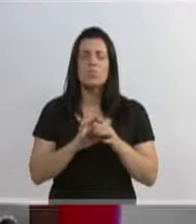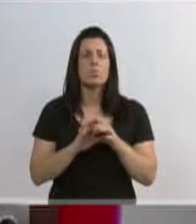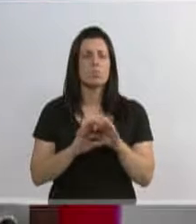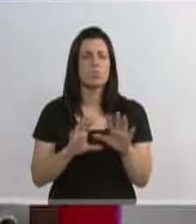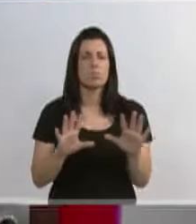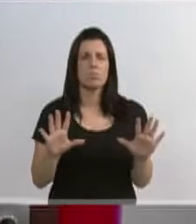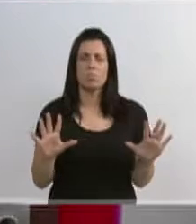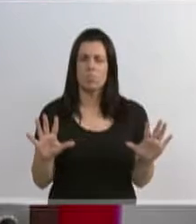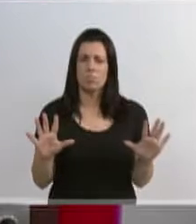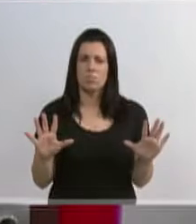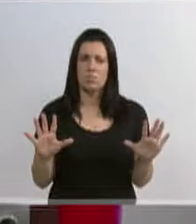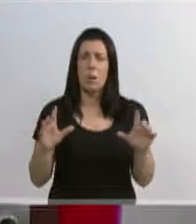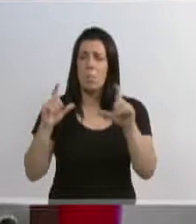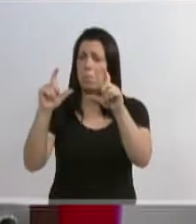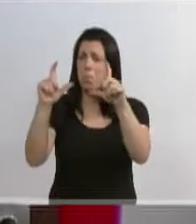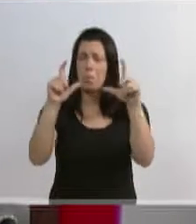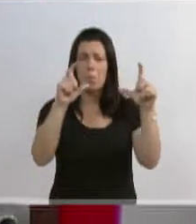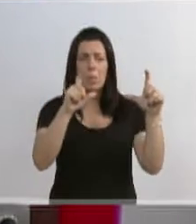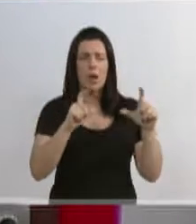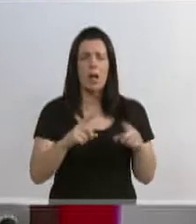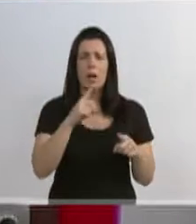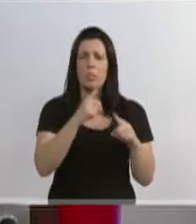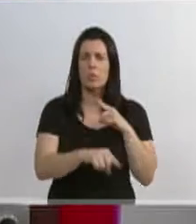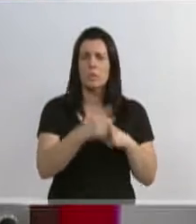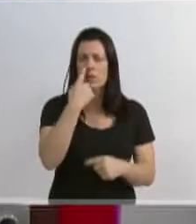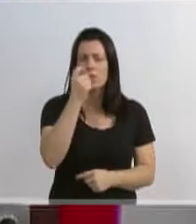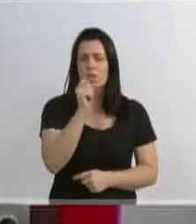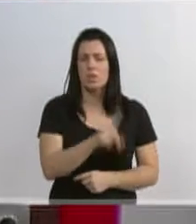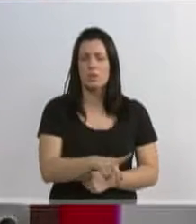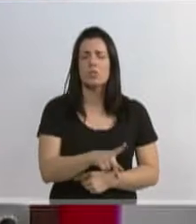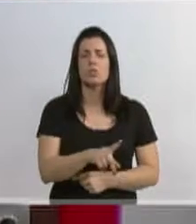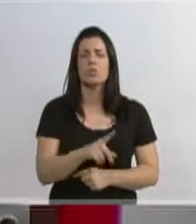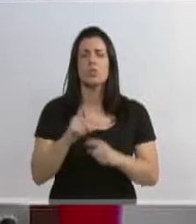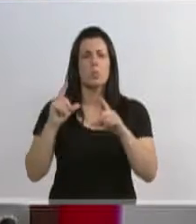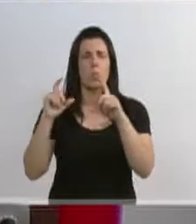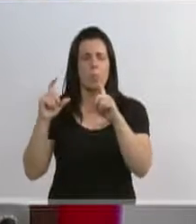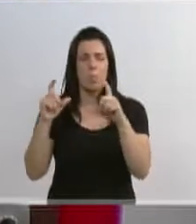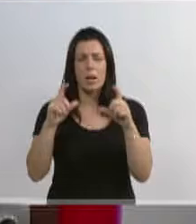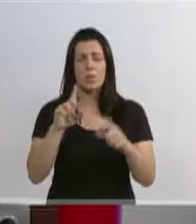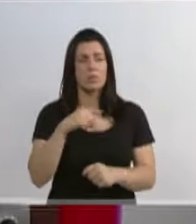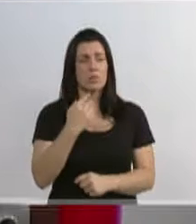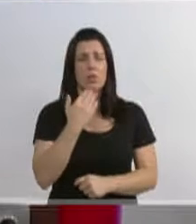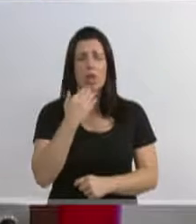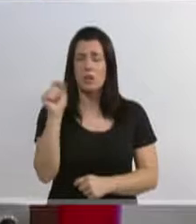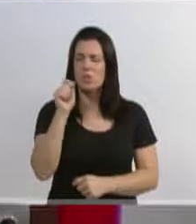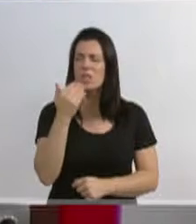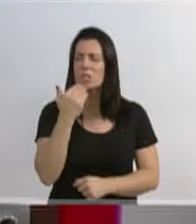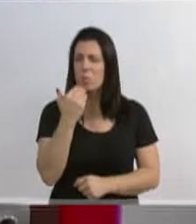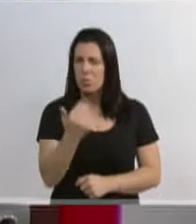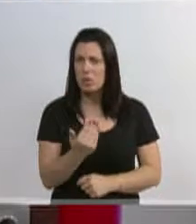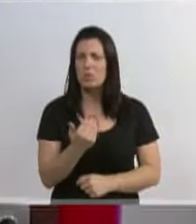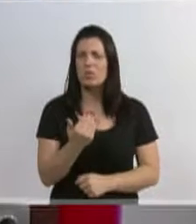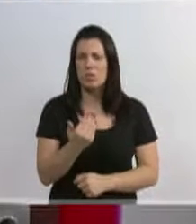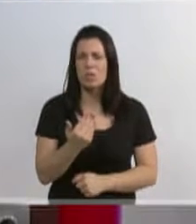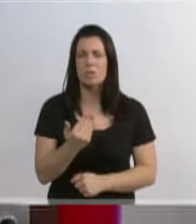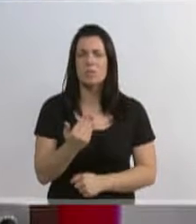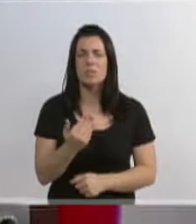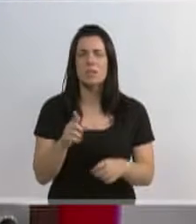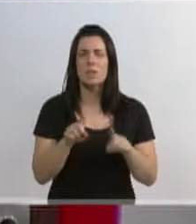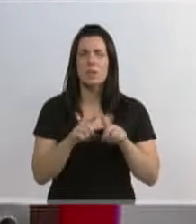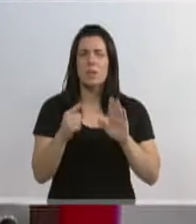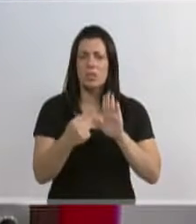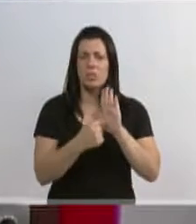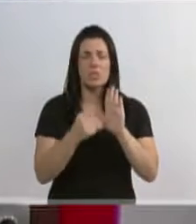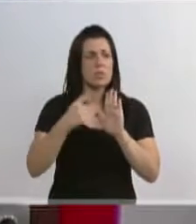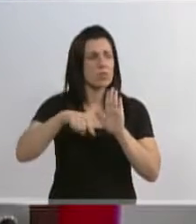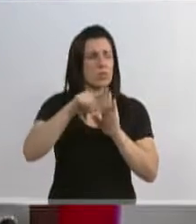vereador Zeca Bombeiro, essas placas, proibido jogar lixo e tal, essas placas que eram solicitadas por associações de moradores, que eram solicitadas através de indicações também